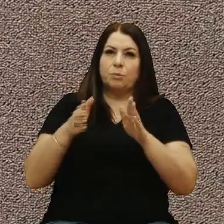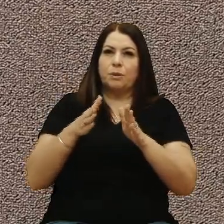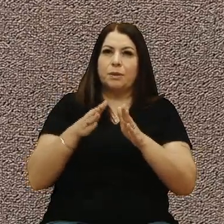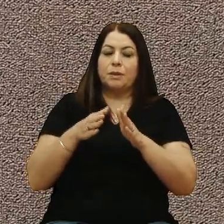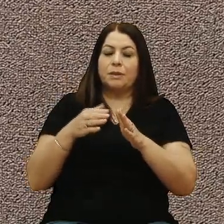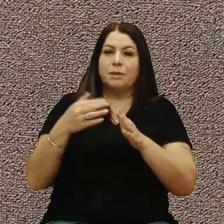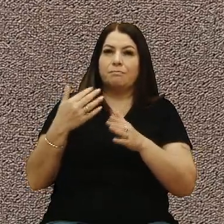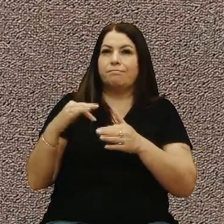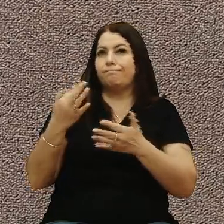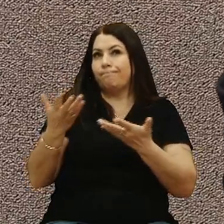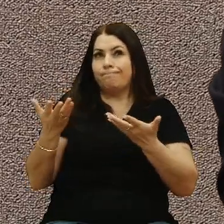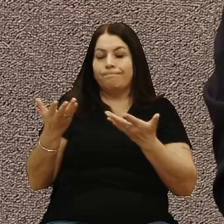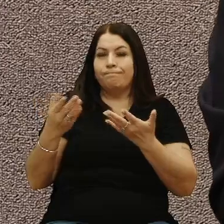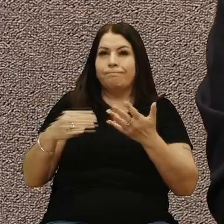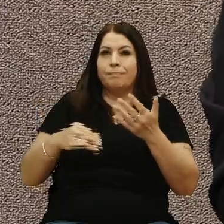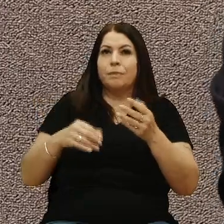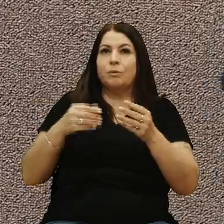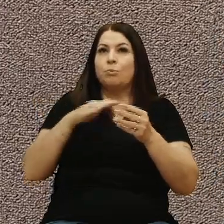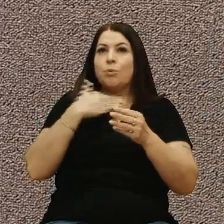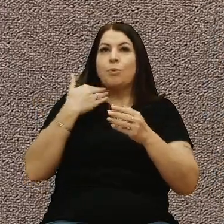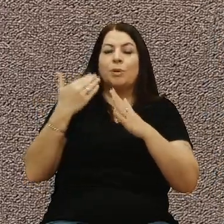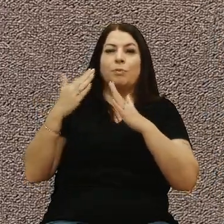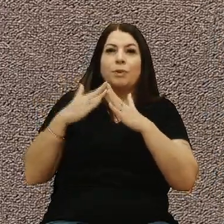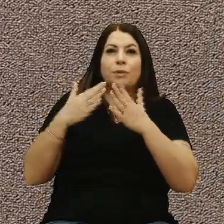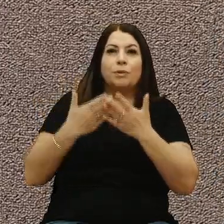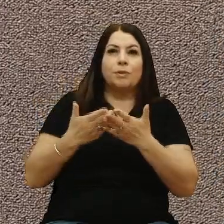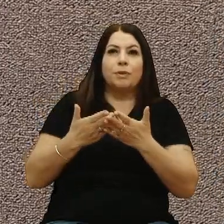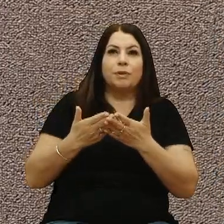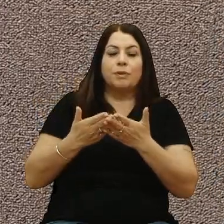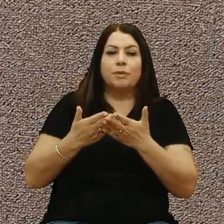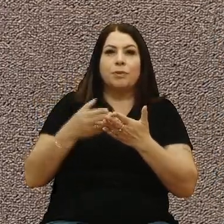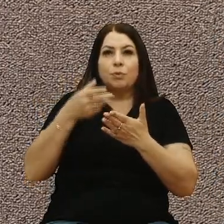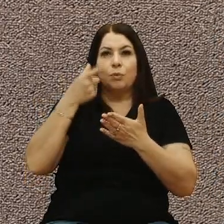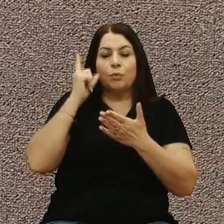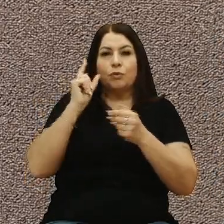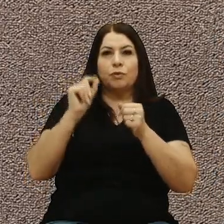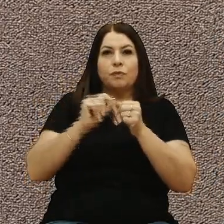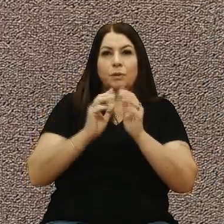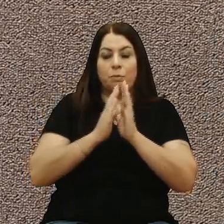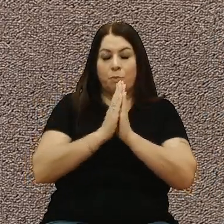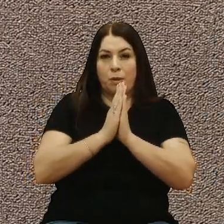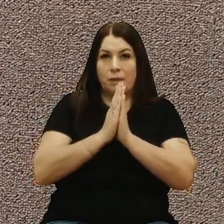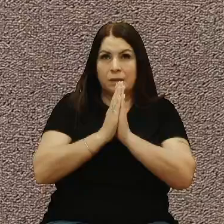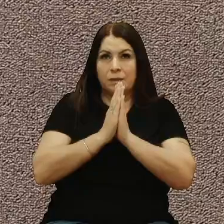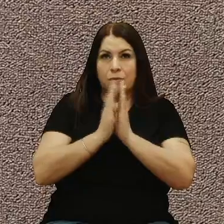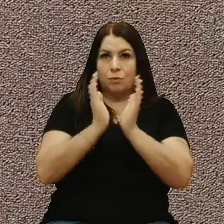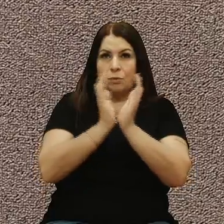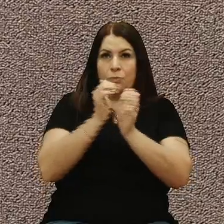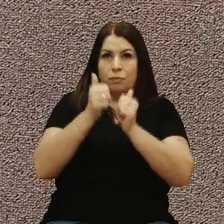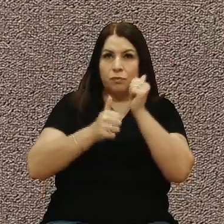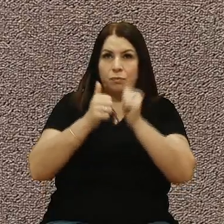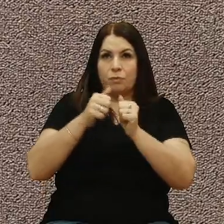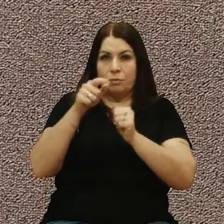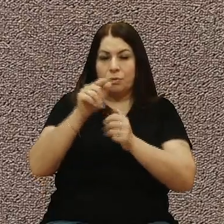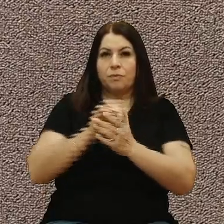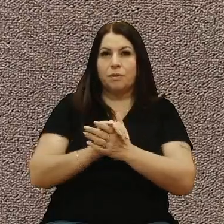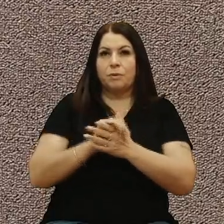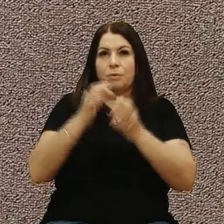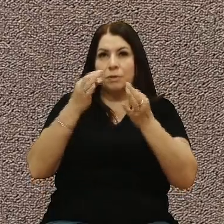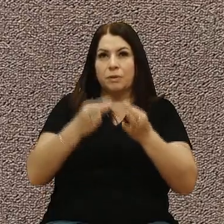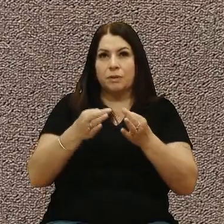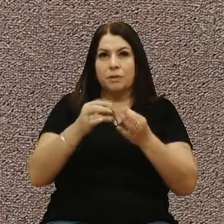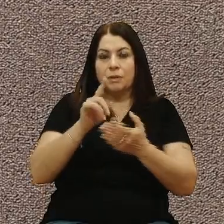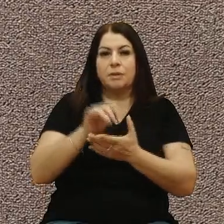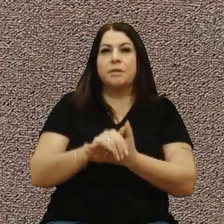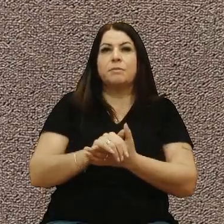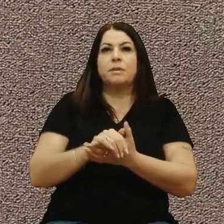dor, faleceu em casa. Até ontem fizemos uma oração no nosso time de futebol por ele. Tenho certeza que